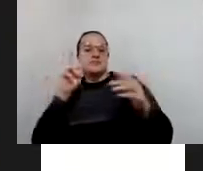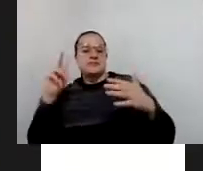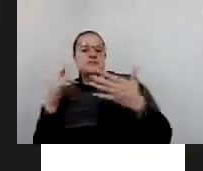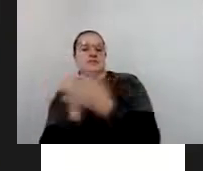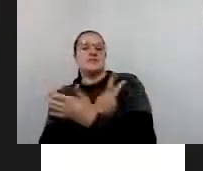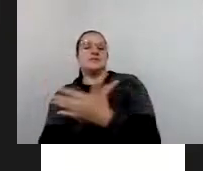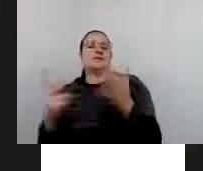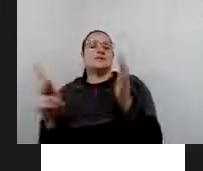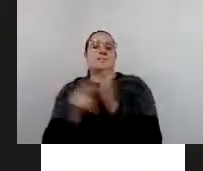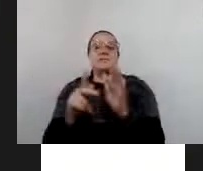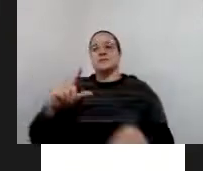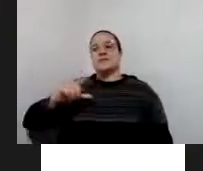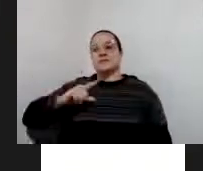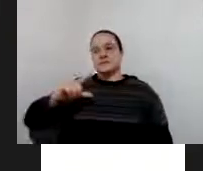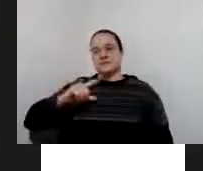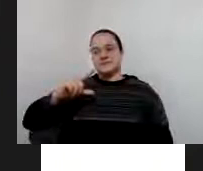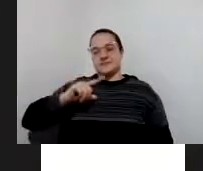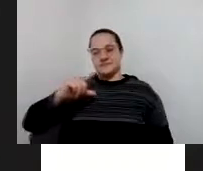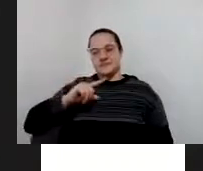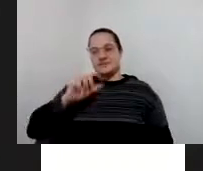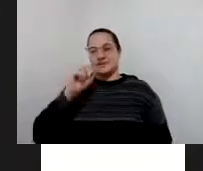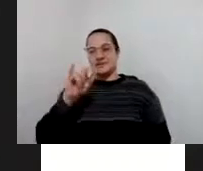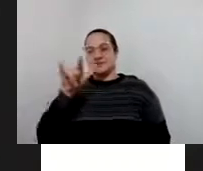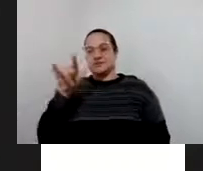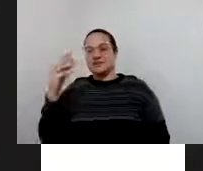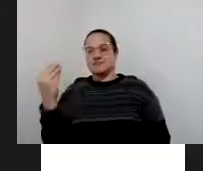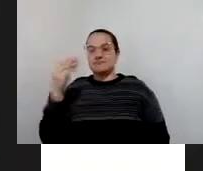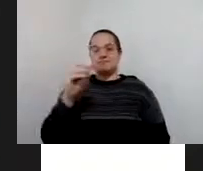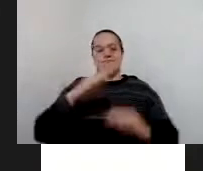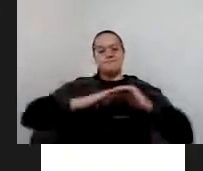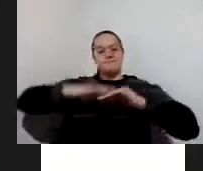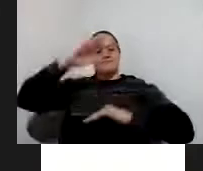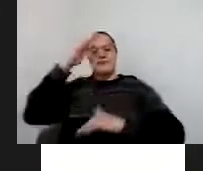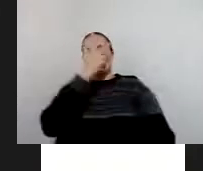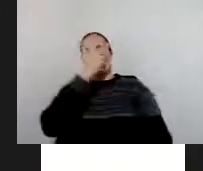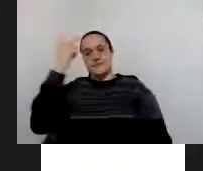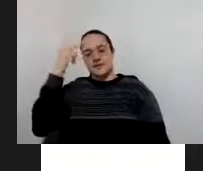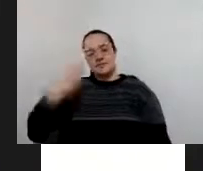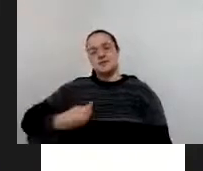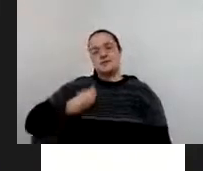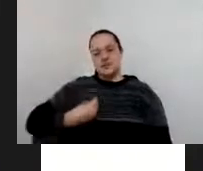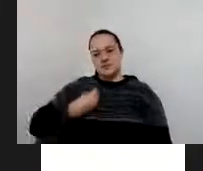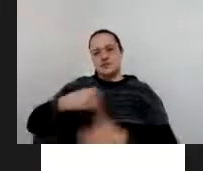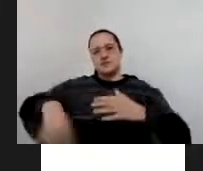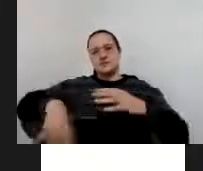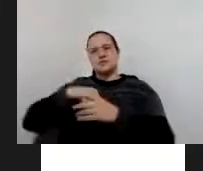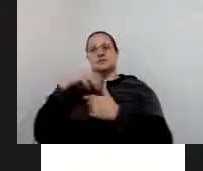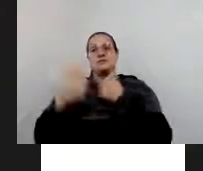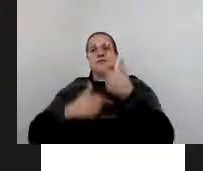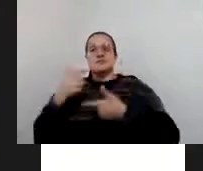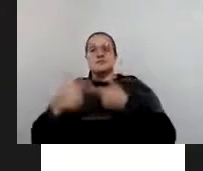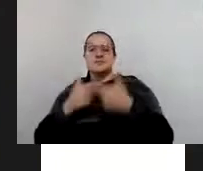para que a gente pudesse ter colocado mais pessoas para trabalhar. o caso da nossa colega que disse que